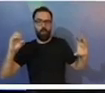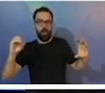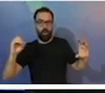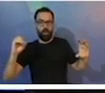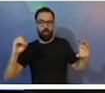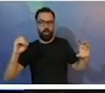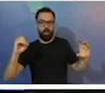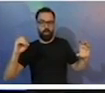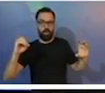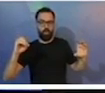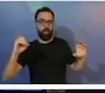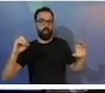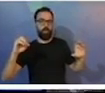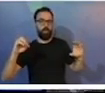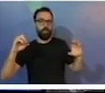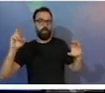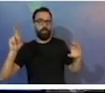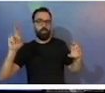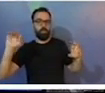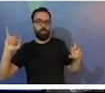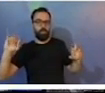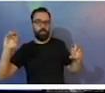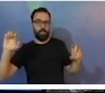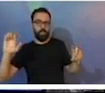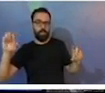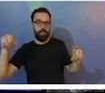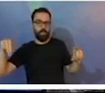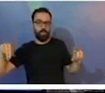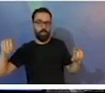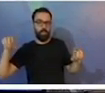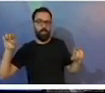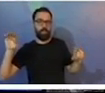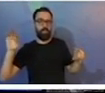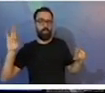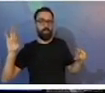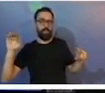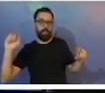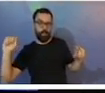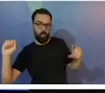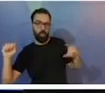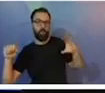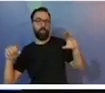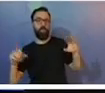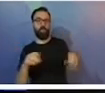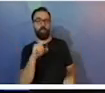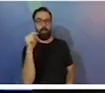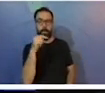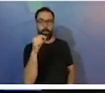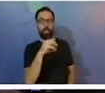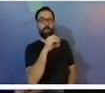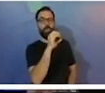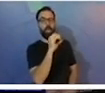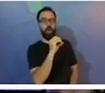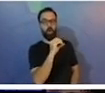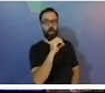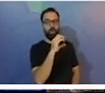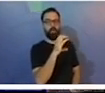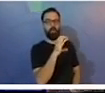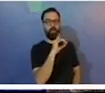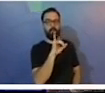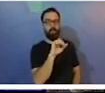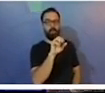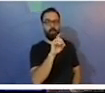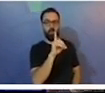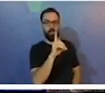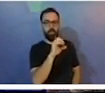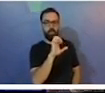vamos ter aqui o ocidente e do outro lado o oriente. E é referência de localização,